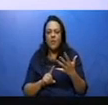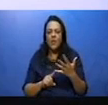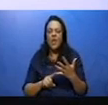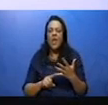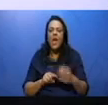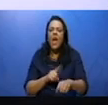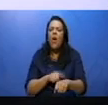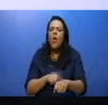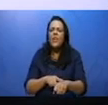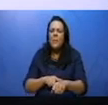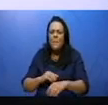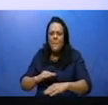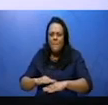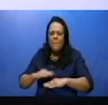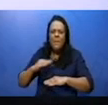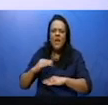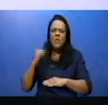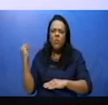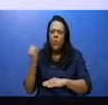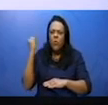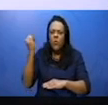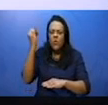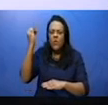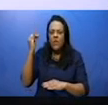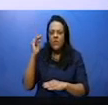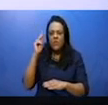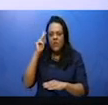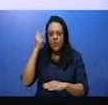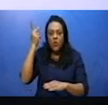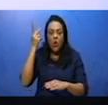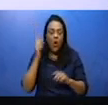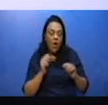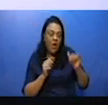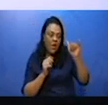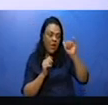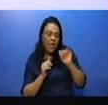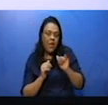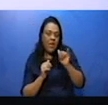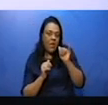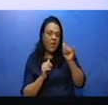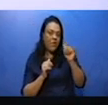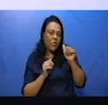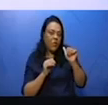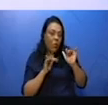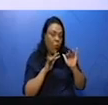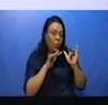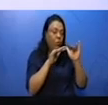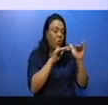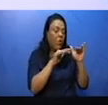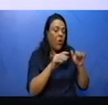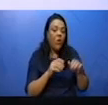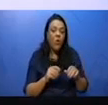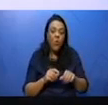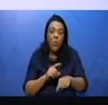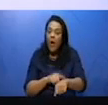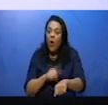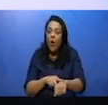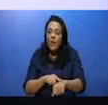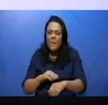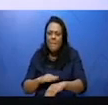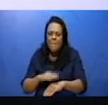história. No caso do terror, qual seria esse ápice? Tudo vai depender da história que vocês escolherem. Então vamos